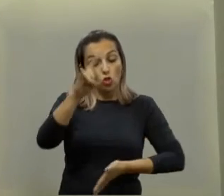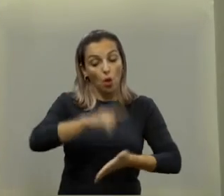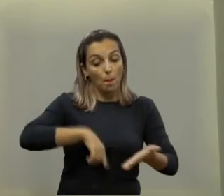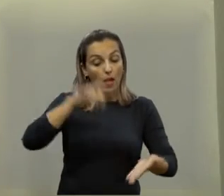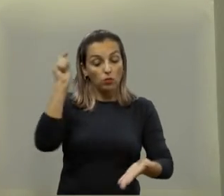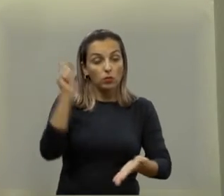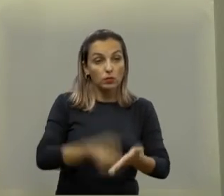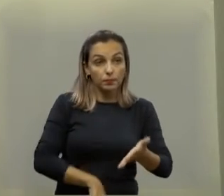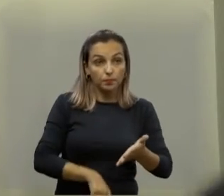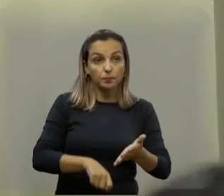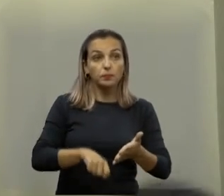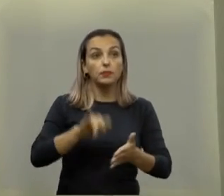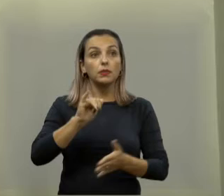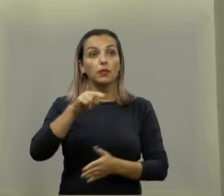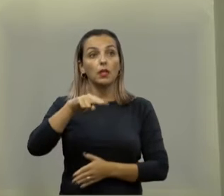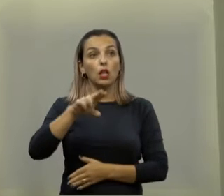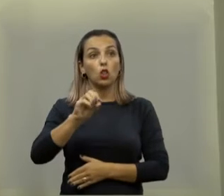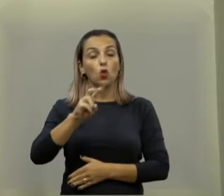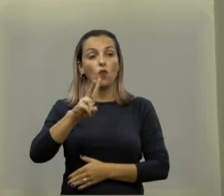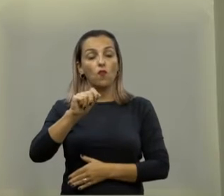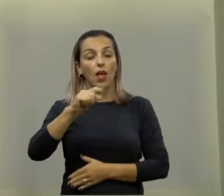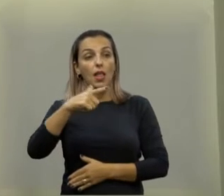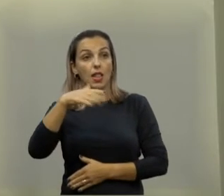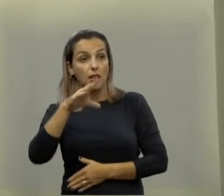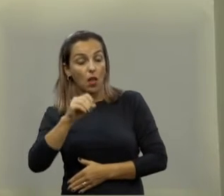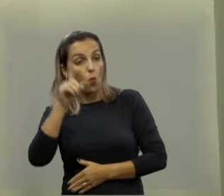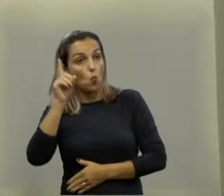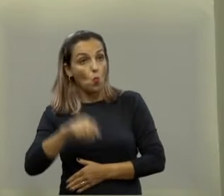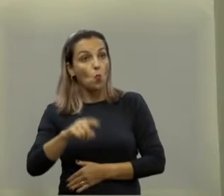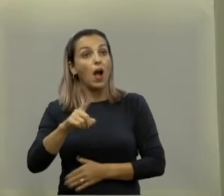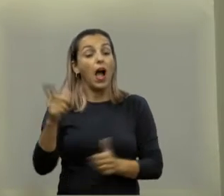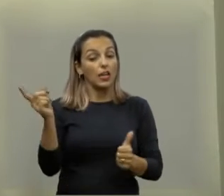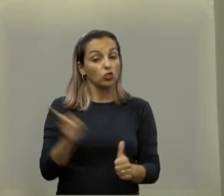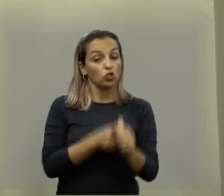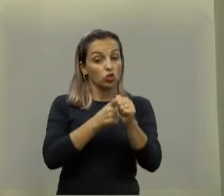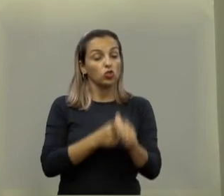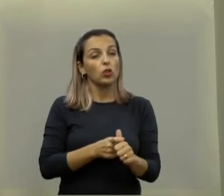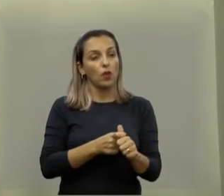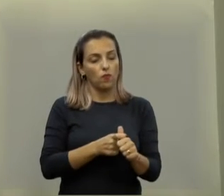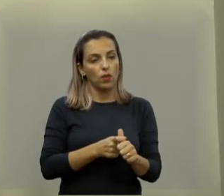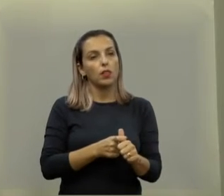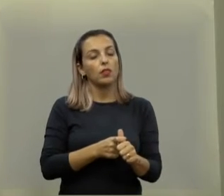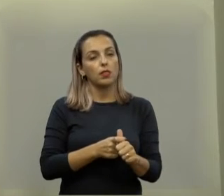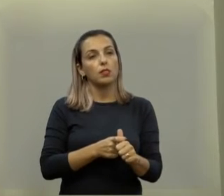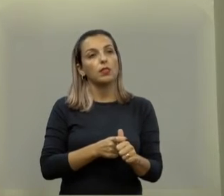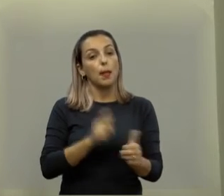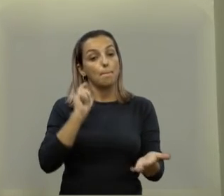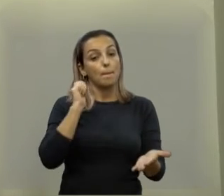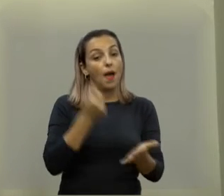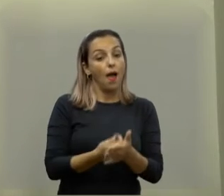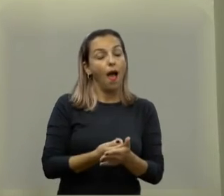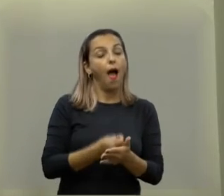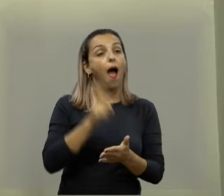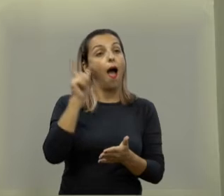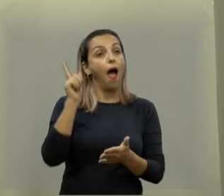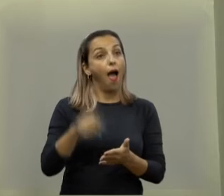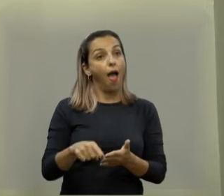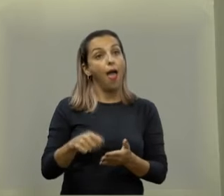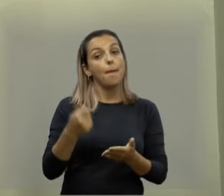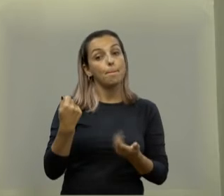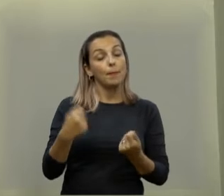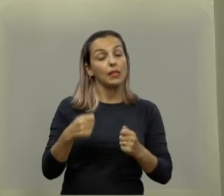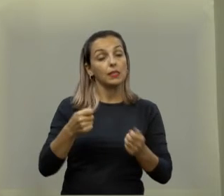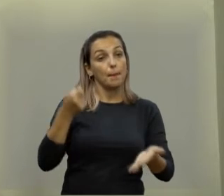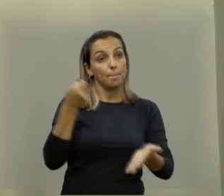Isso significa que aqueles débitos que já estavam prescritos ou próximos da prescrição vão se tornar